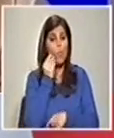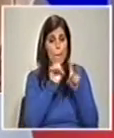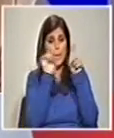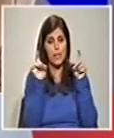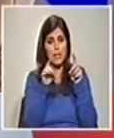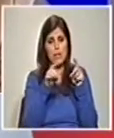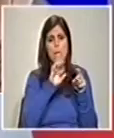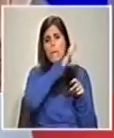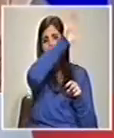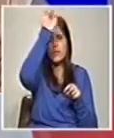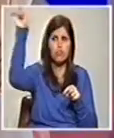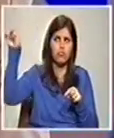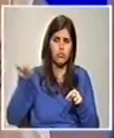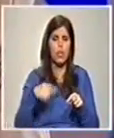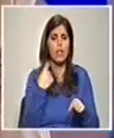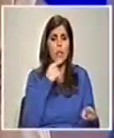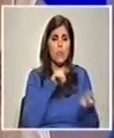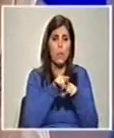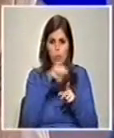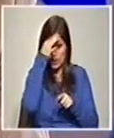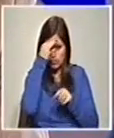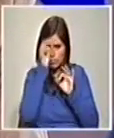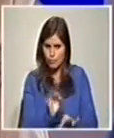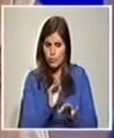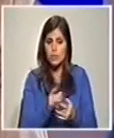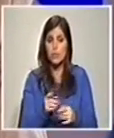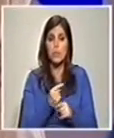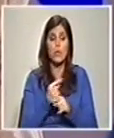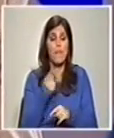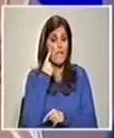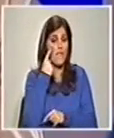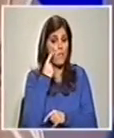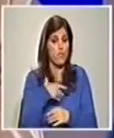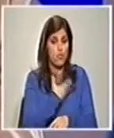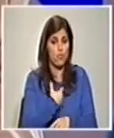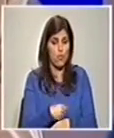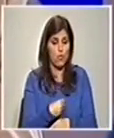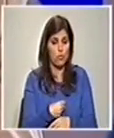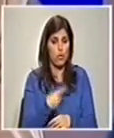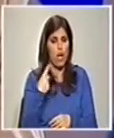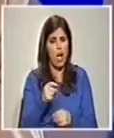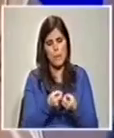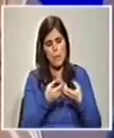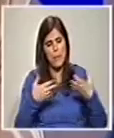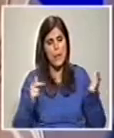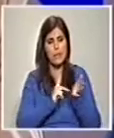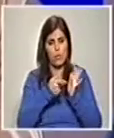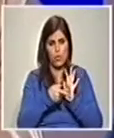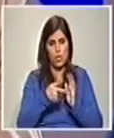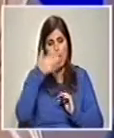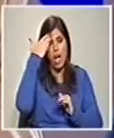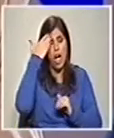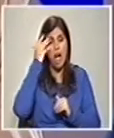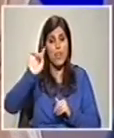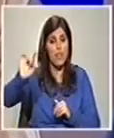uma política bastante rigorosa. Acima de tudo, e porque vivemos num mundo cada vez mais rodeado de tecnologia, achamos que é nosso dever